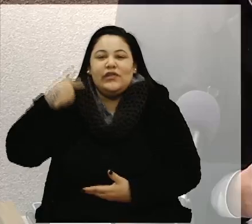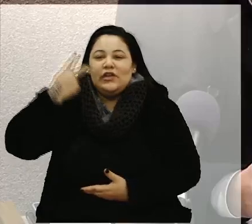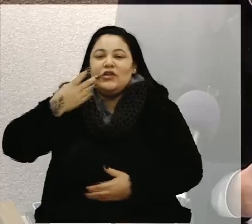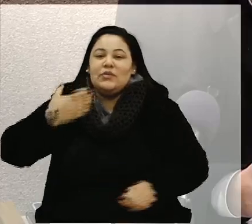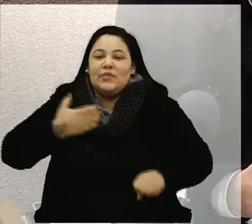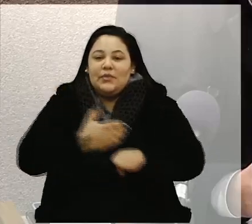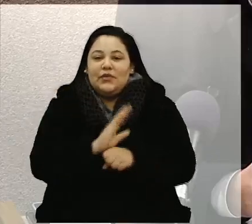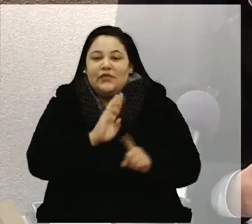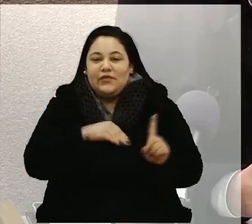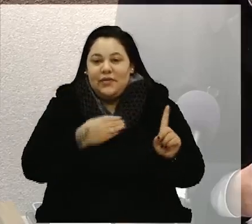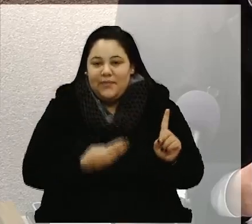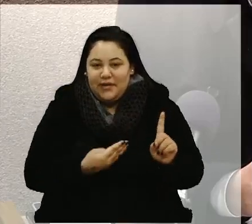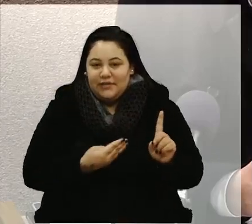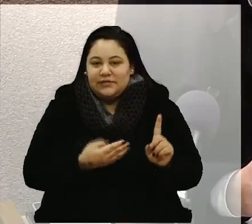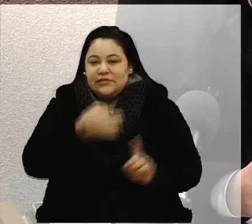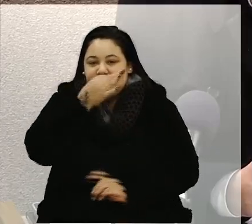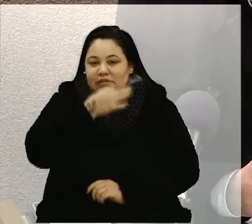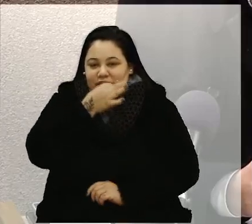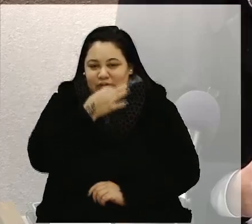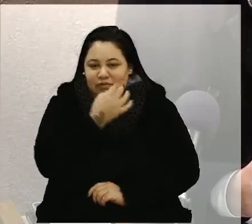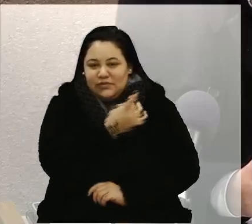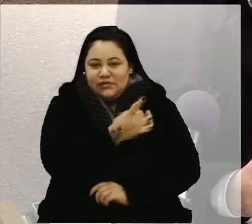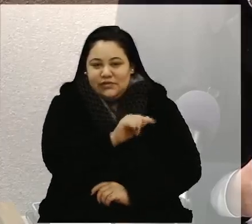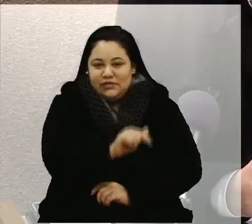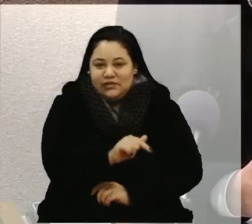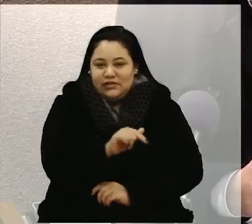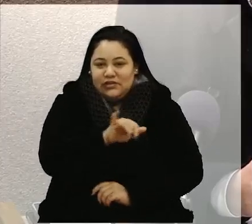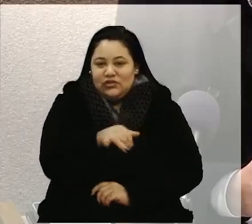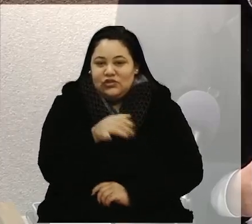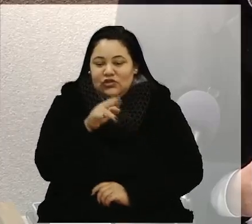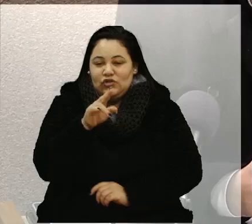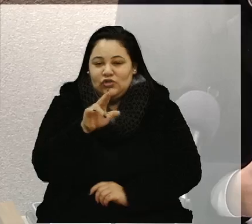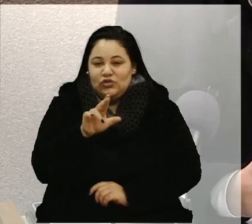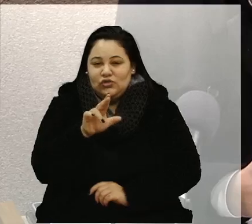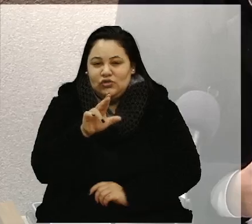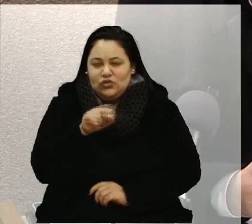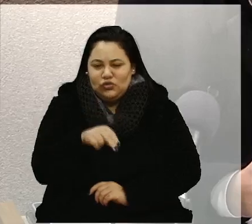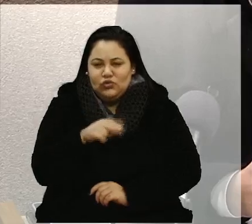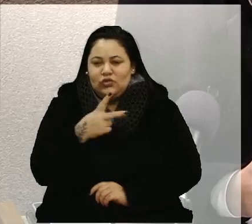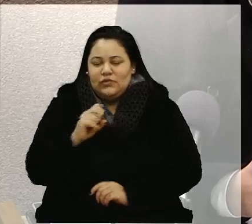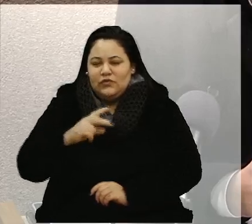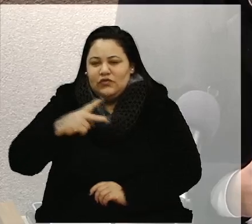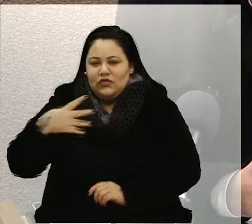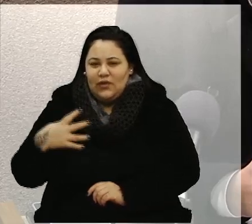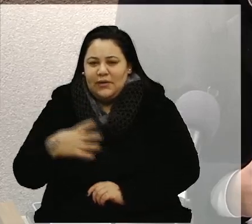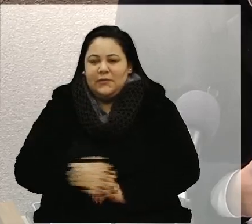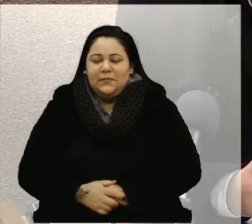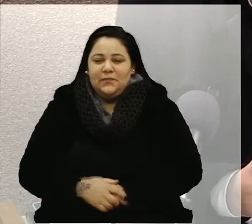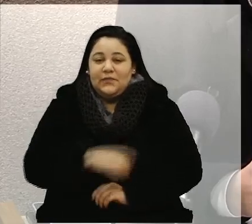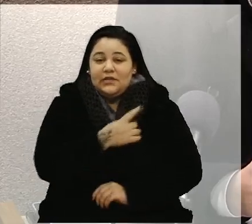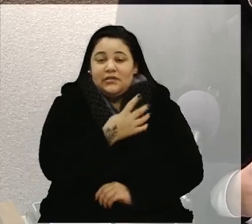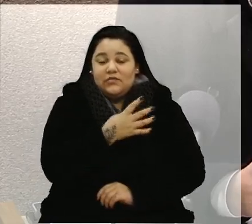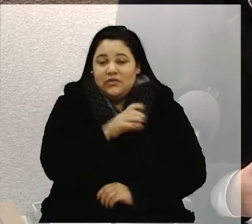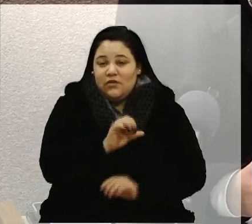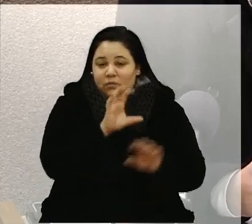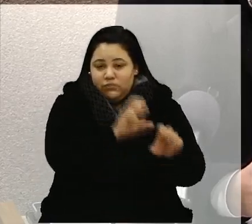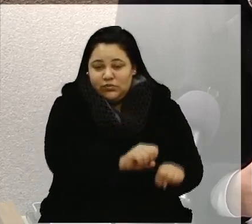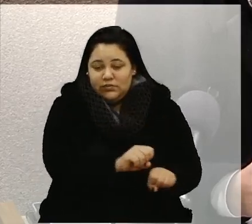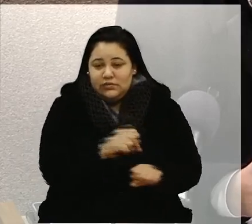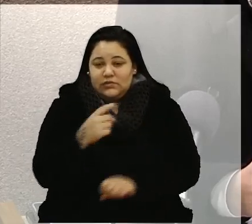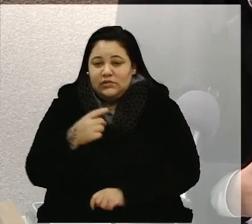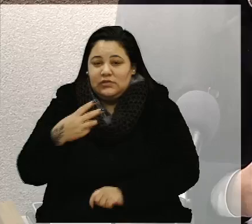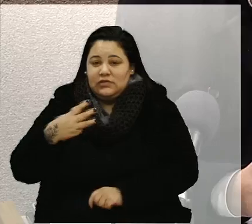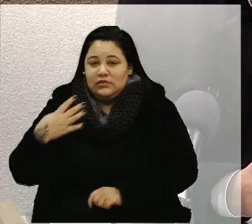desta homenagem. Caxias do Sul, 17 de junho de 2024, 149 anos de colonização